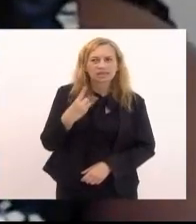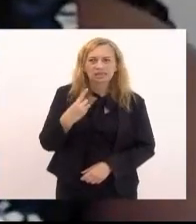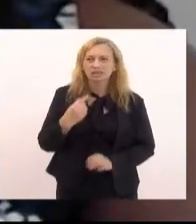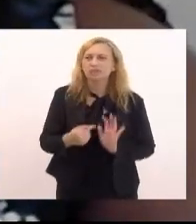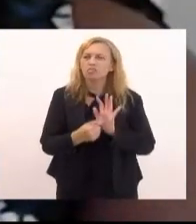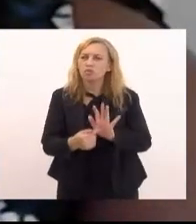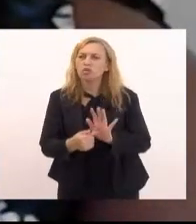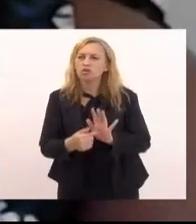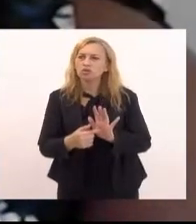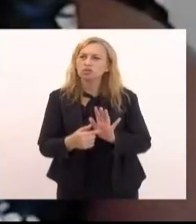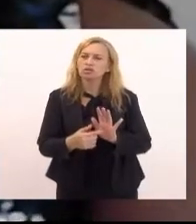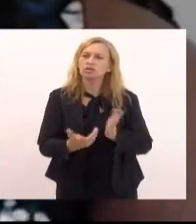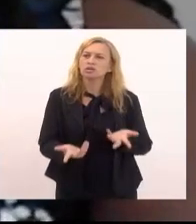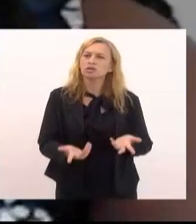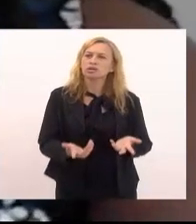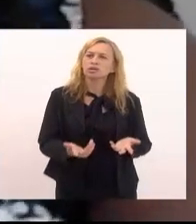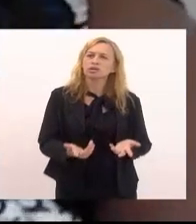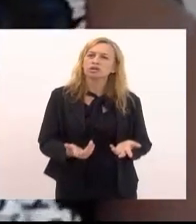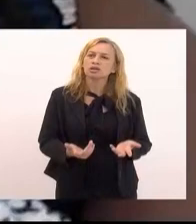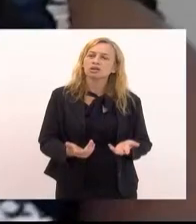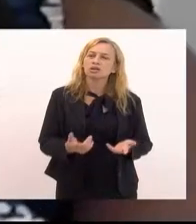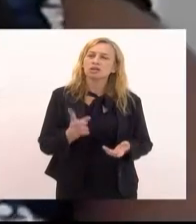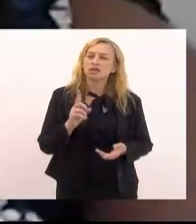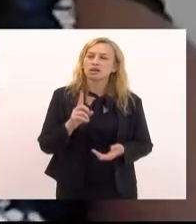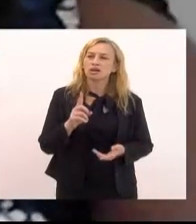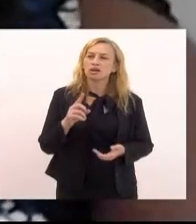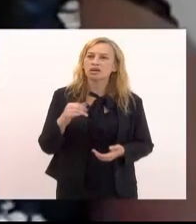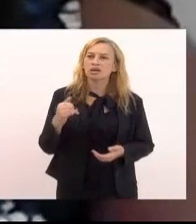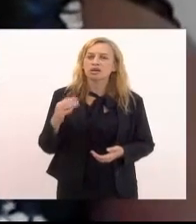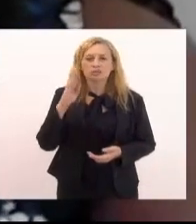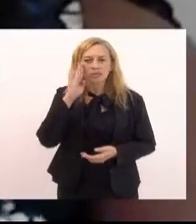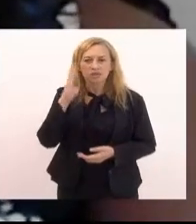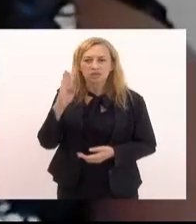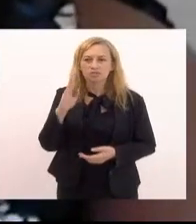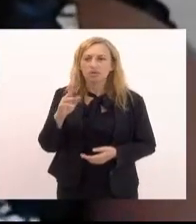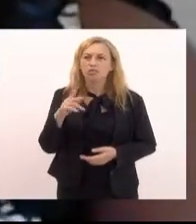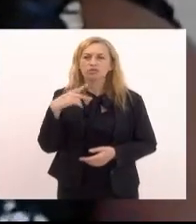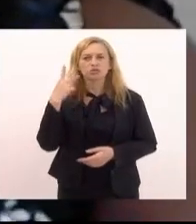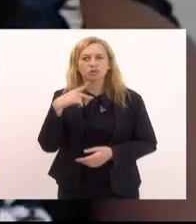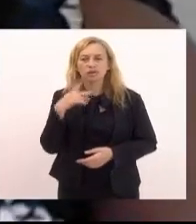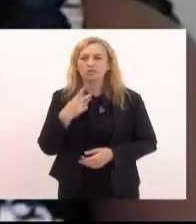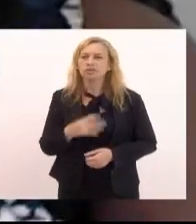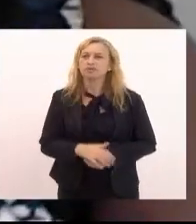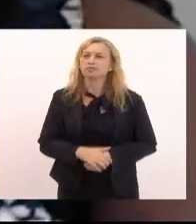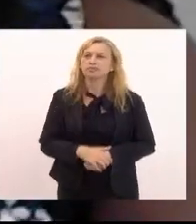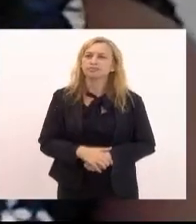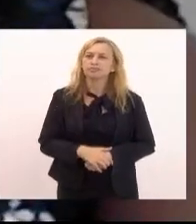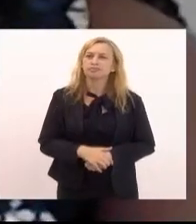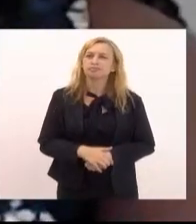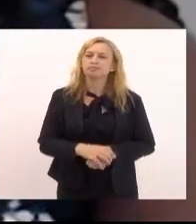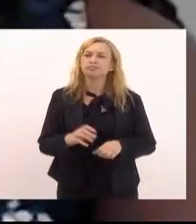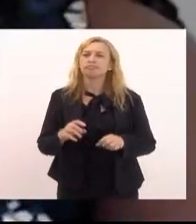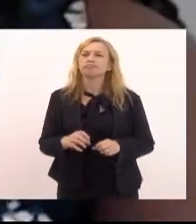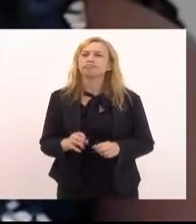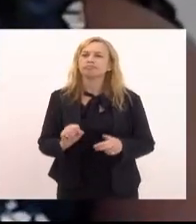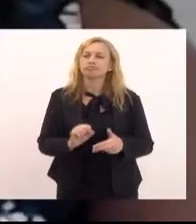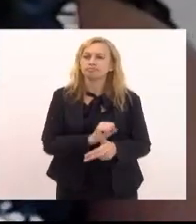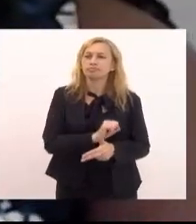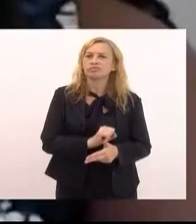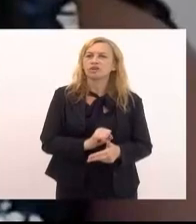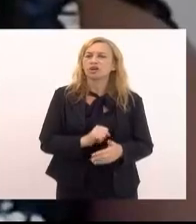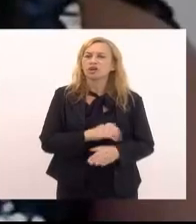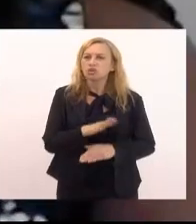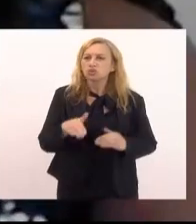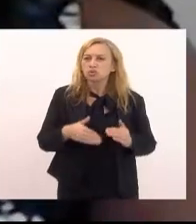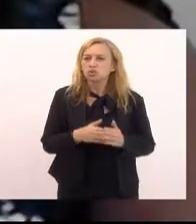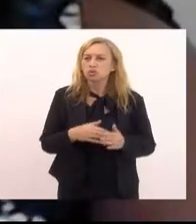a representatividade é fundamental na composição dos parlamentos, dos executivos no nosso país. É